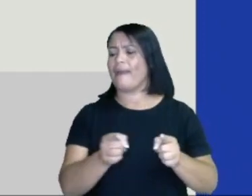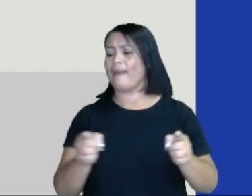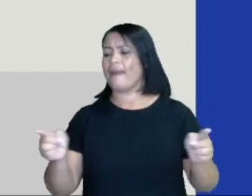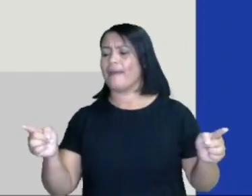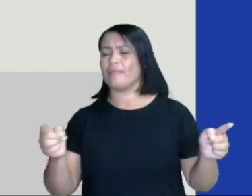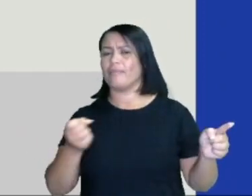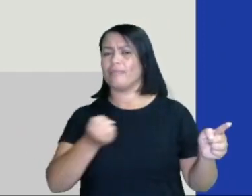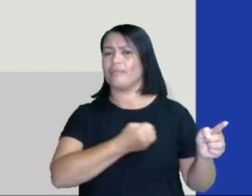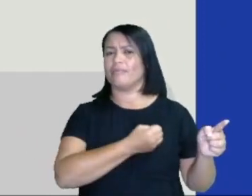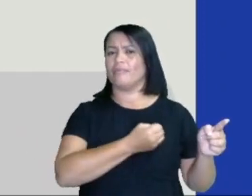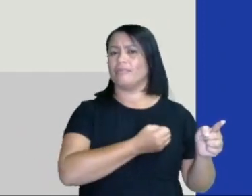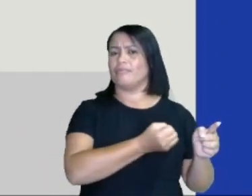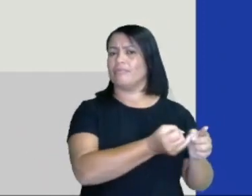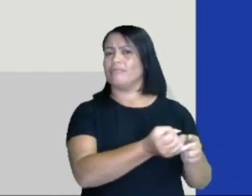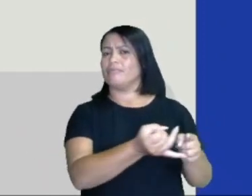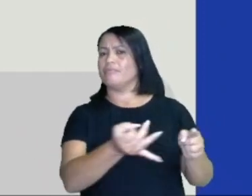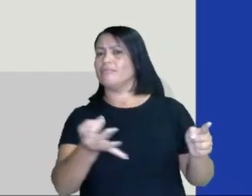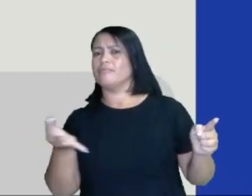numérica,